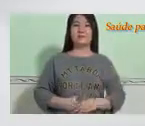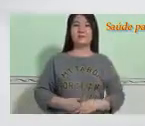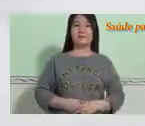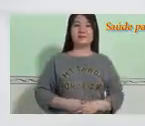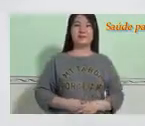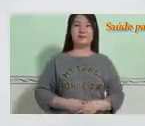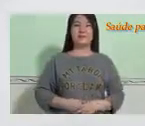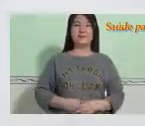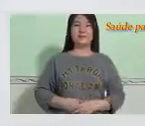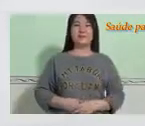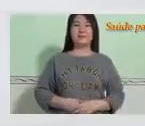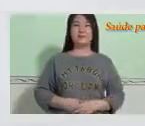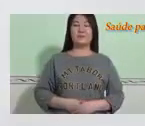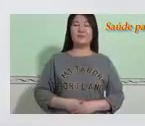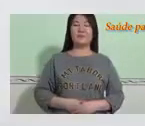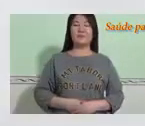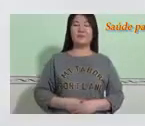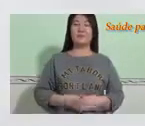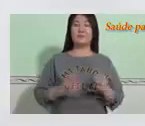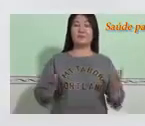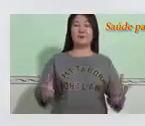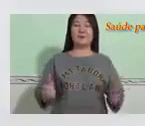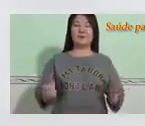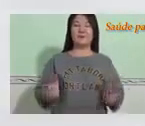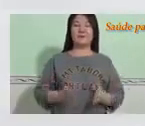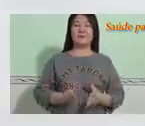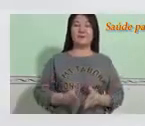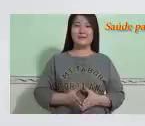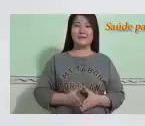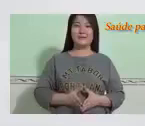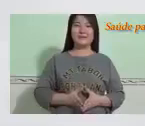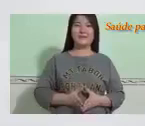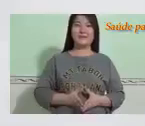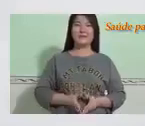Entenda como funciona o sistema imune. Os anticorpos monoclonais,